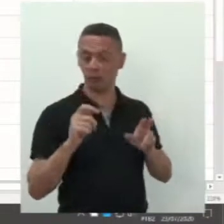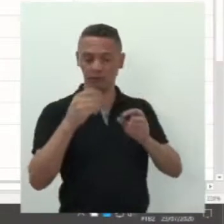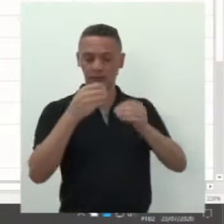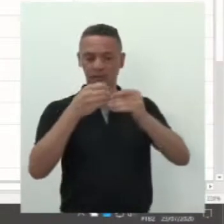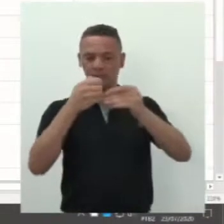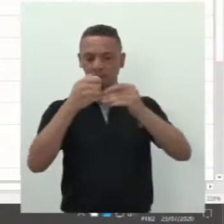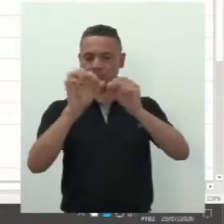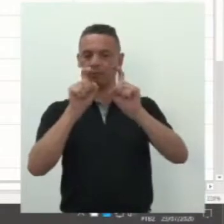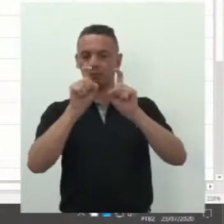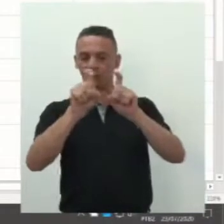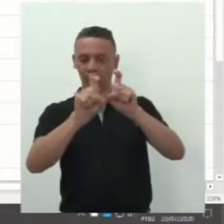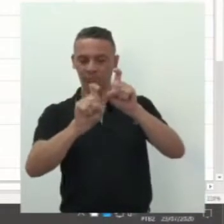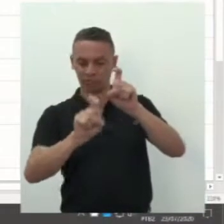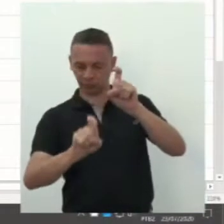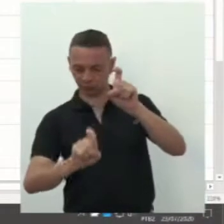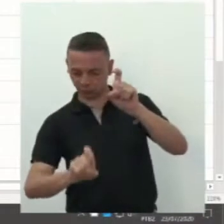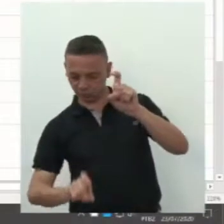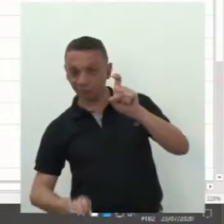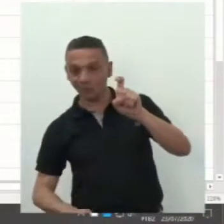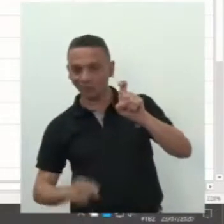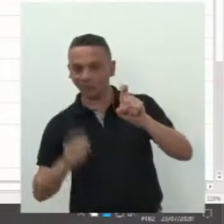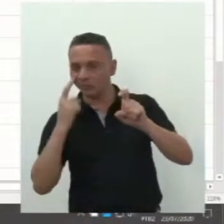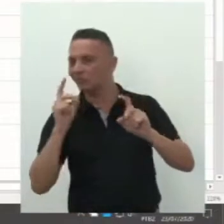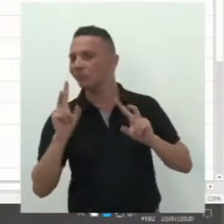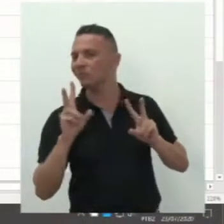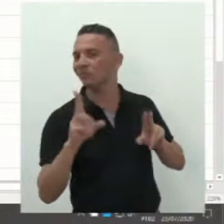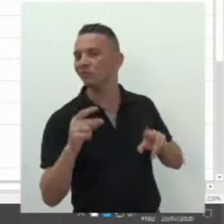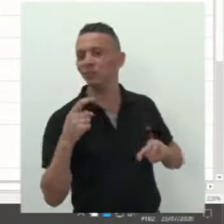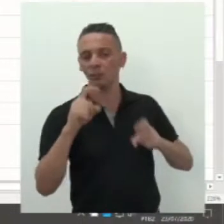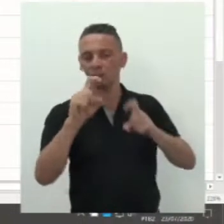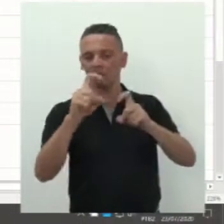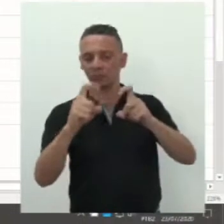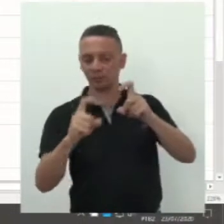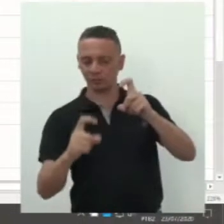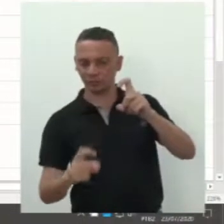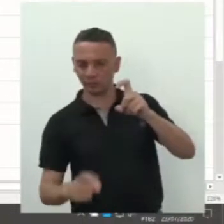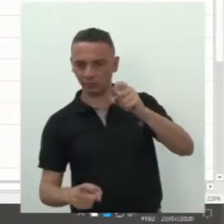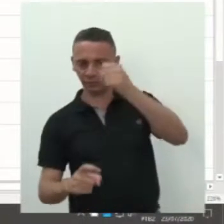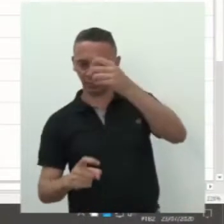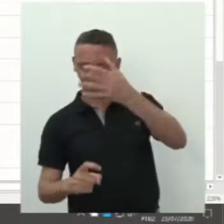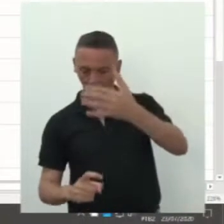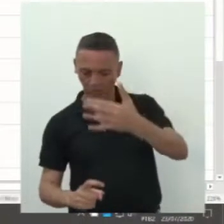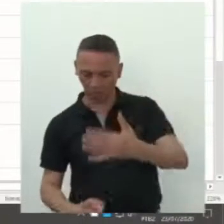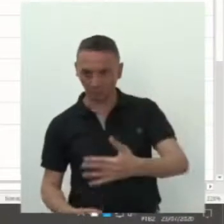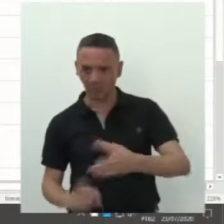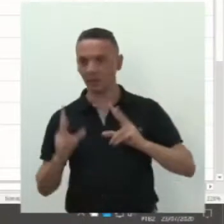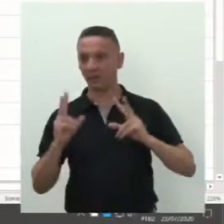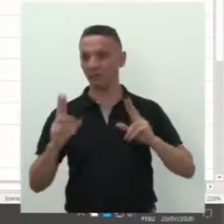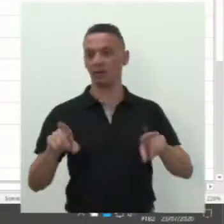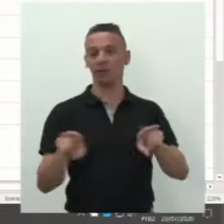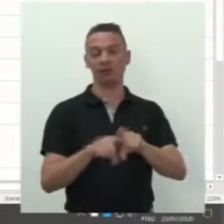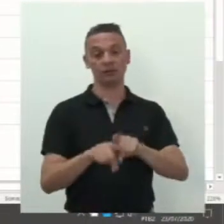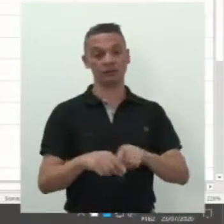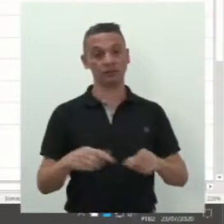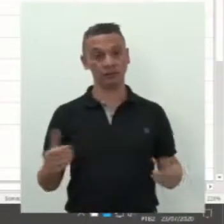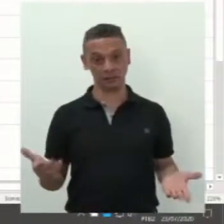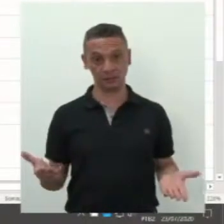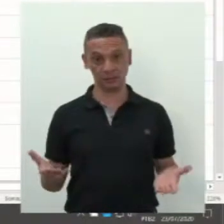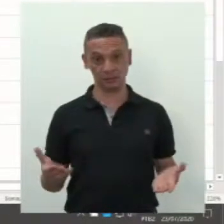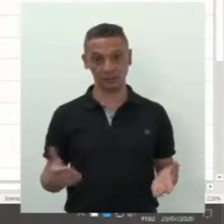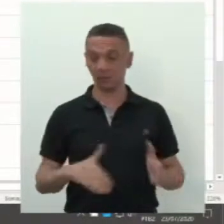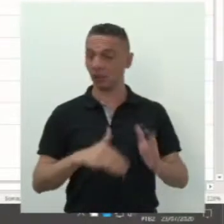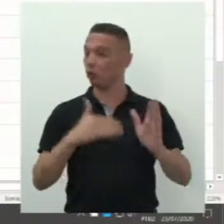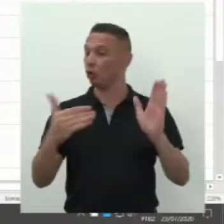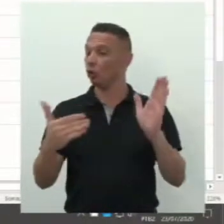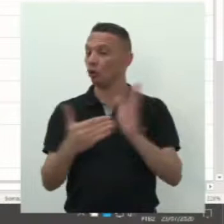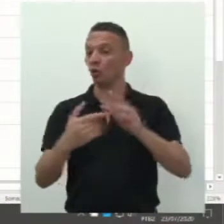e ele completa o preenchimento automático, se você arrastar aqui, ó, você está arrastando função também. Ele já faz a função para